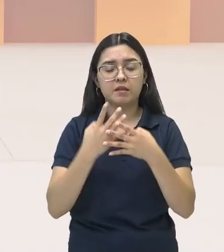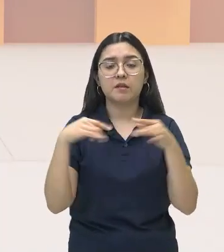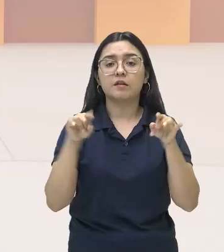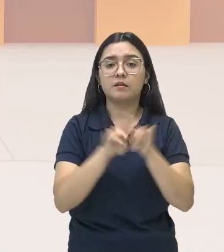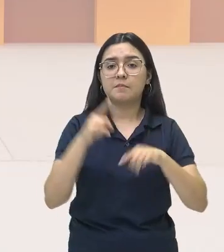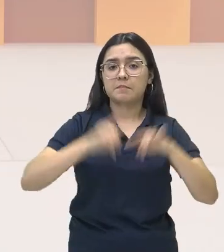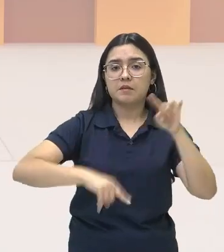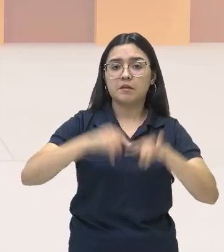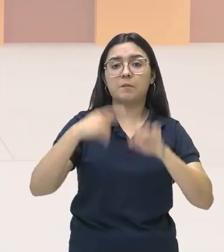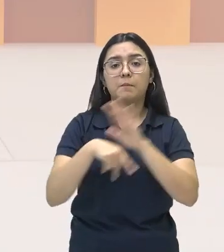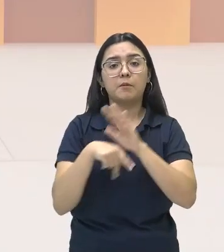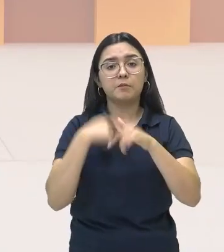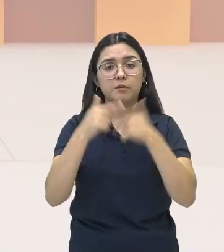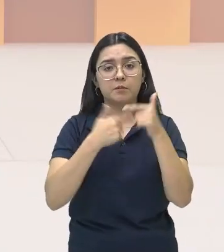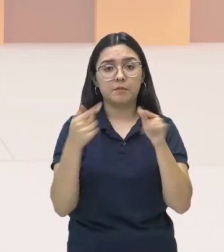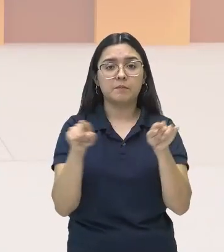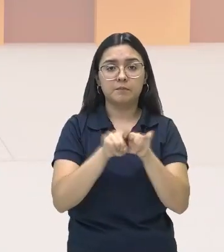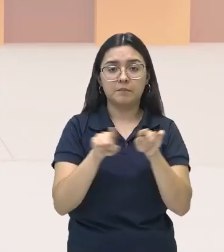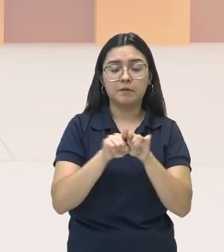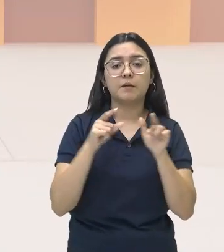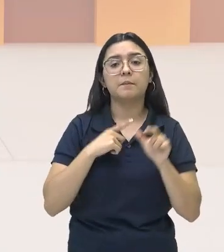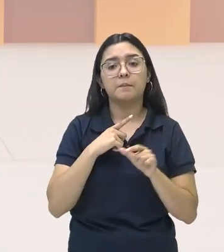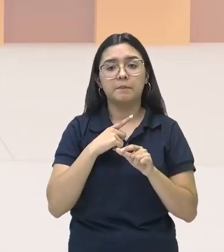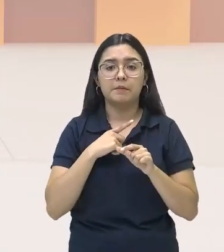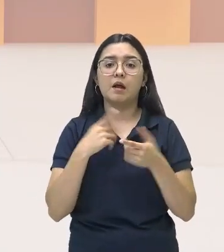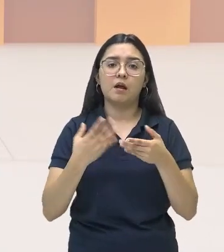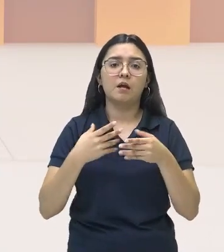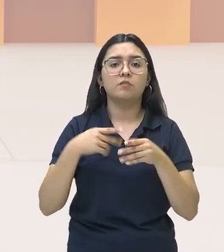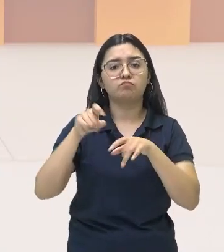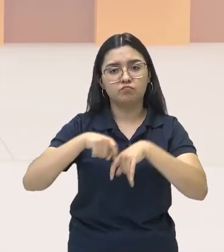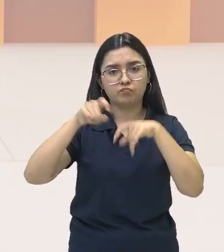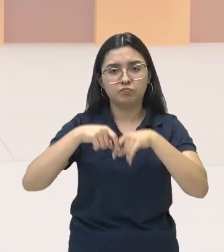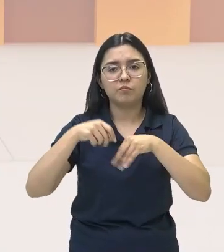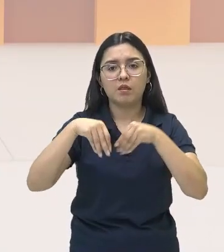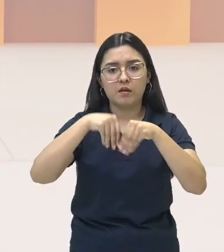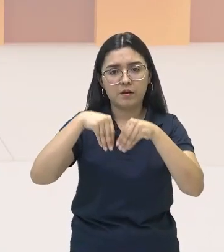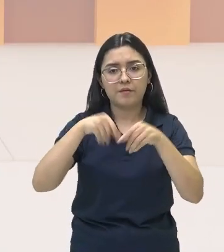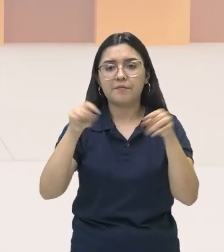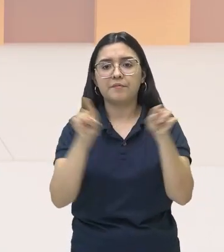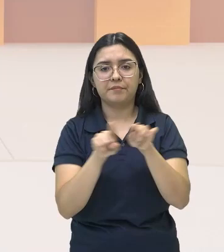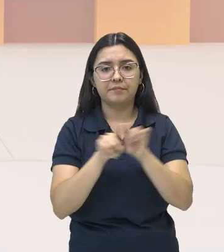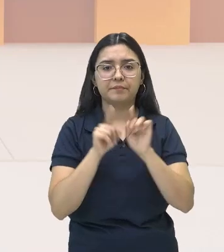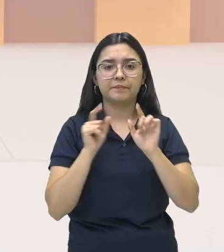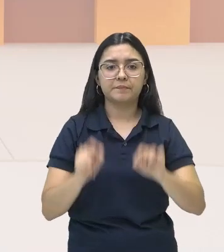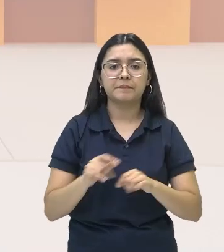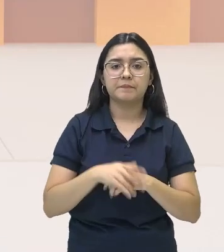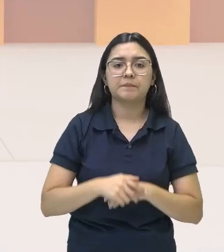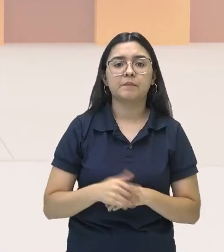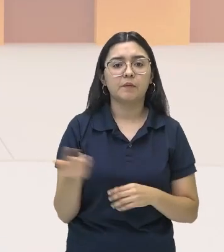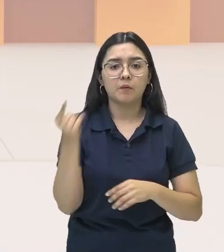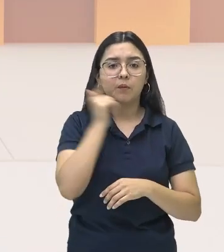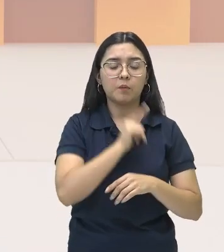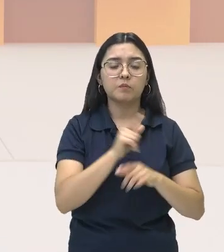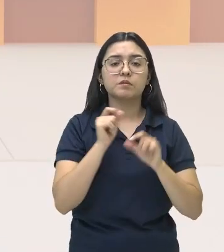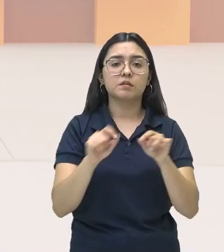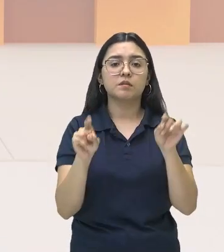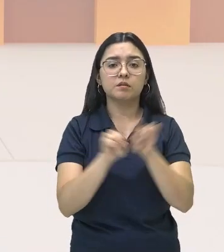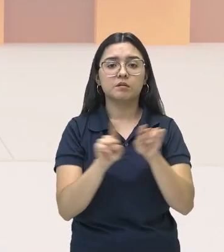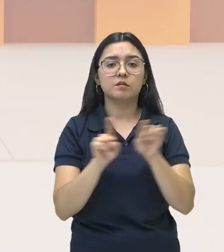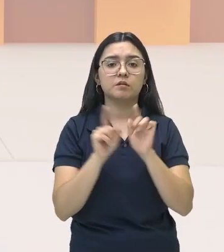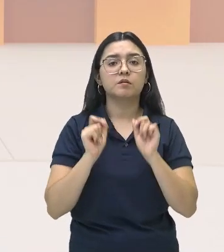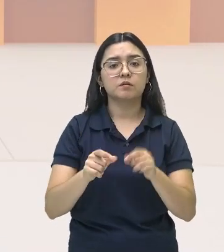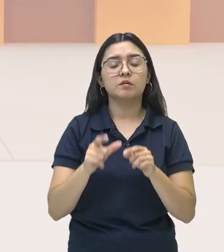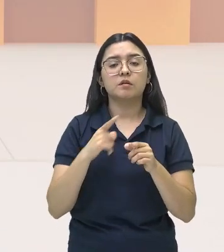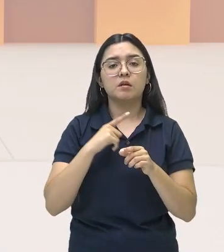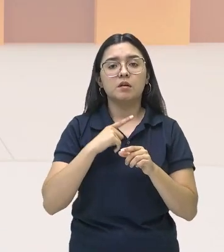seus instrumentos de trabalho para o cultivo da terra, né? Para conduzir os